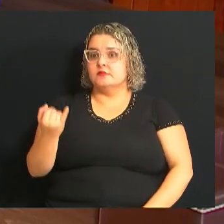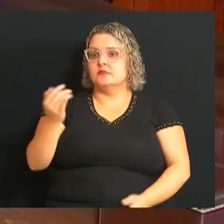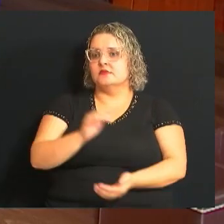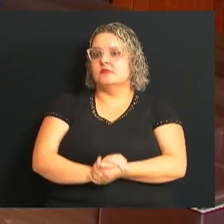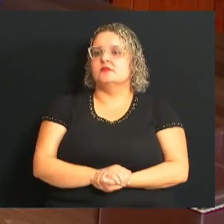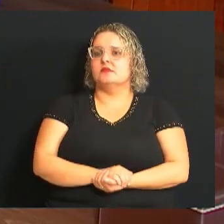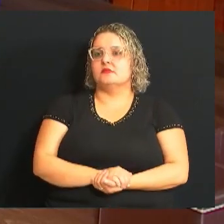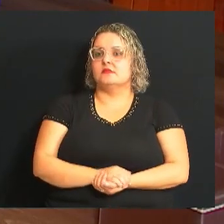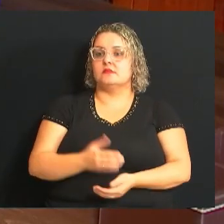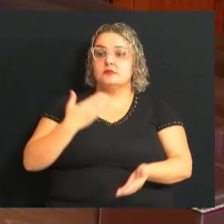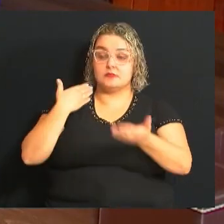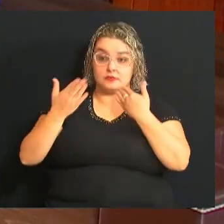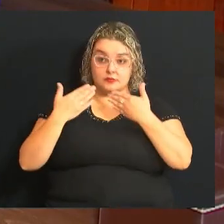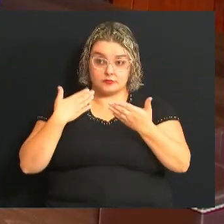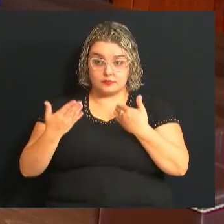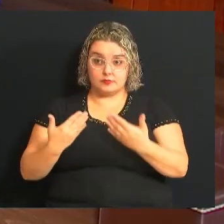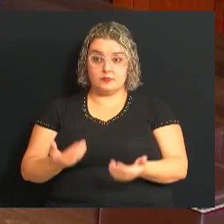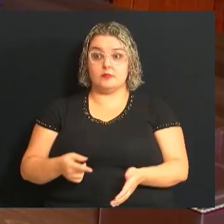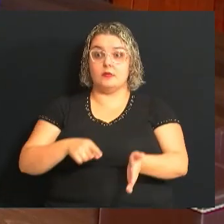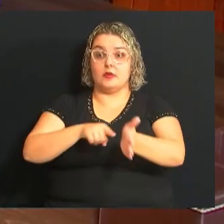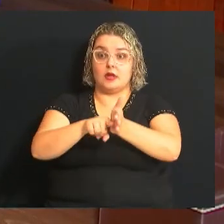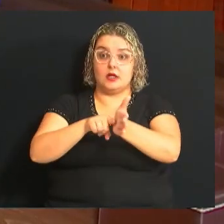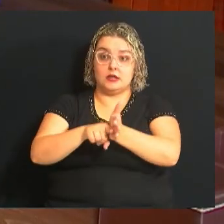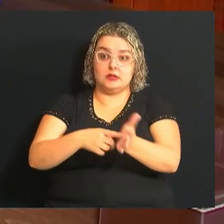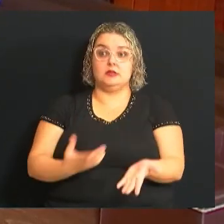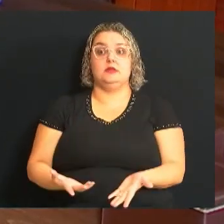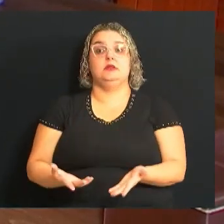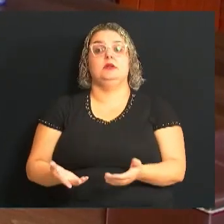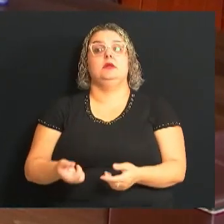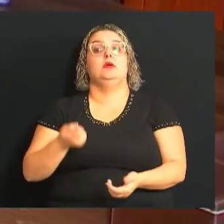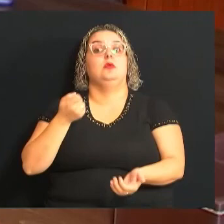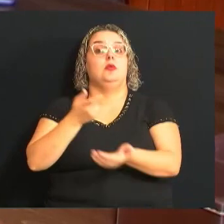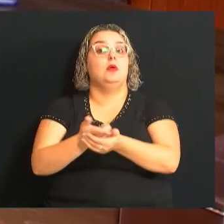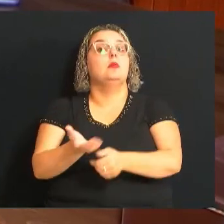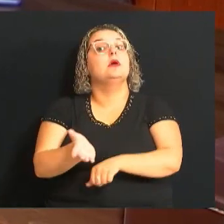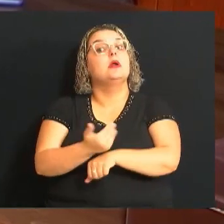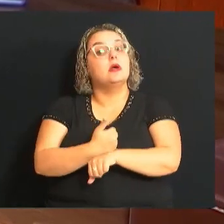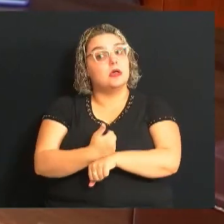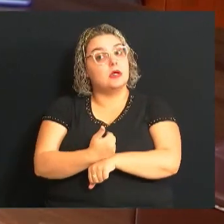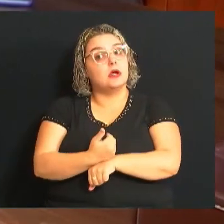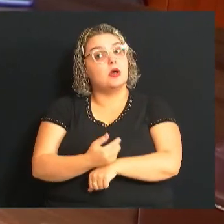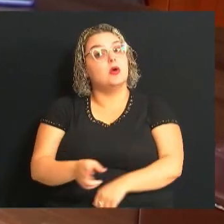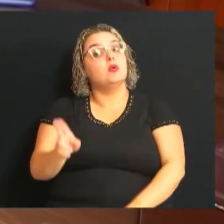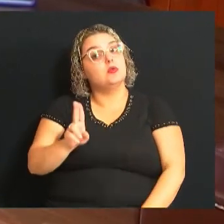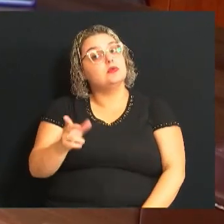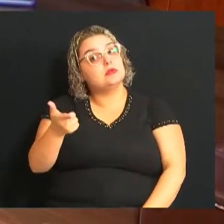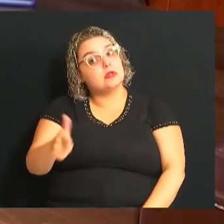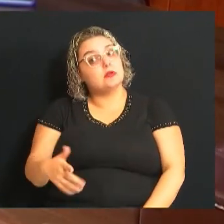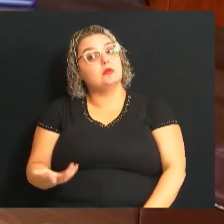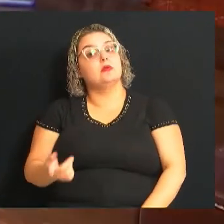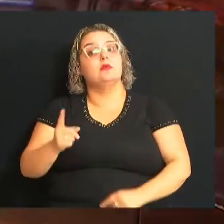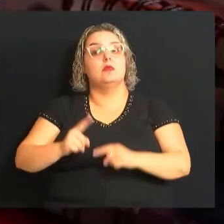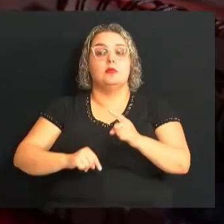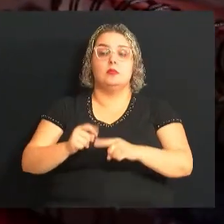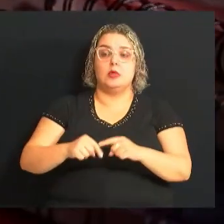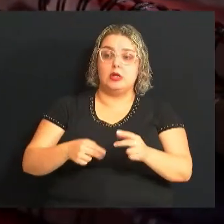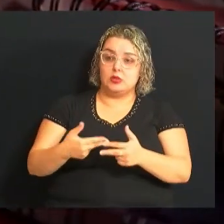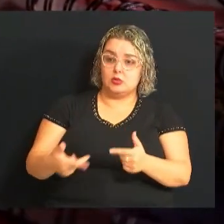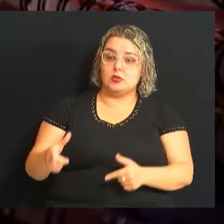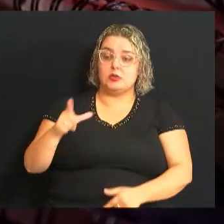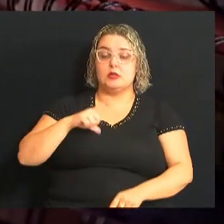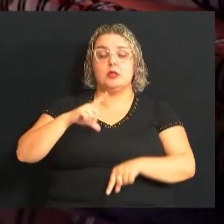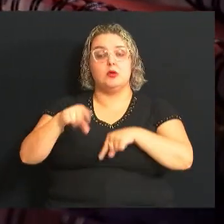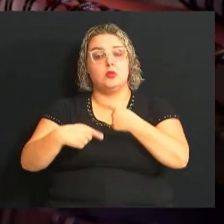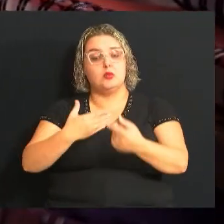gente falou aqui sobre pesquisar, se antecipar, reutilizar também o material de quem tem outros filhos,